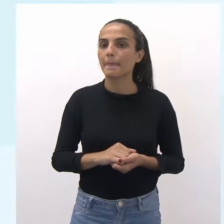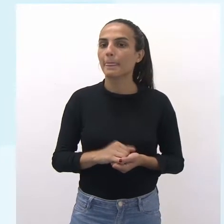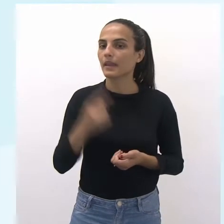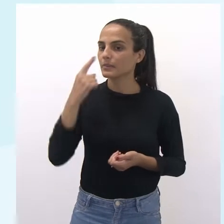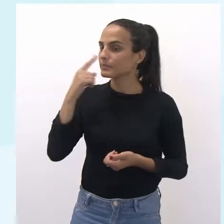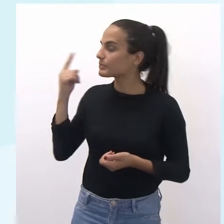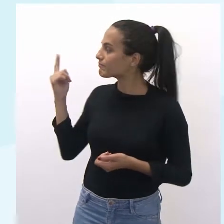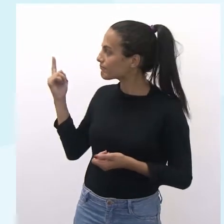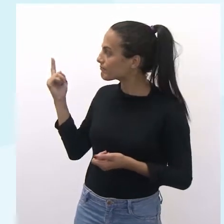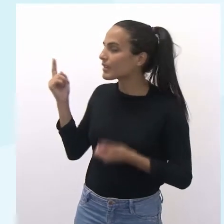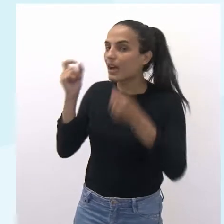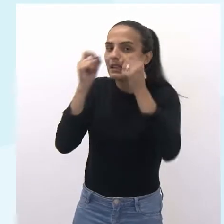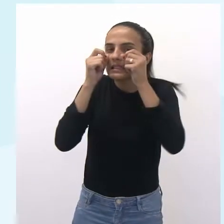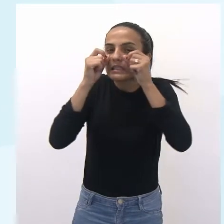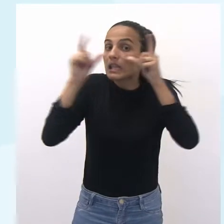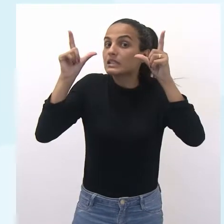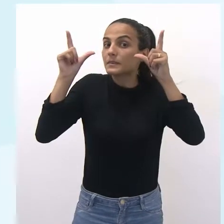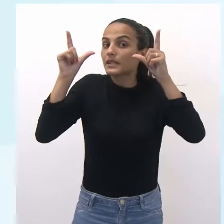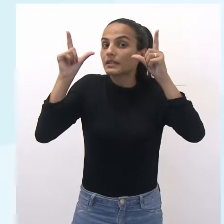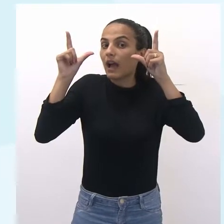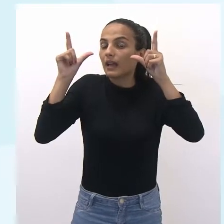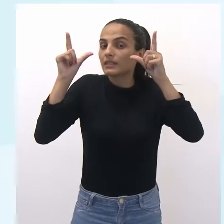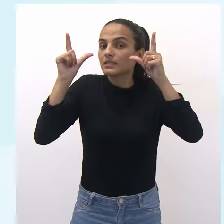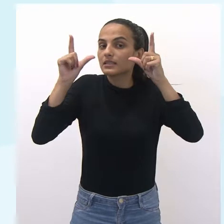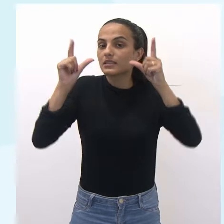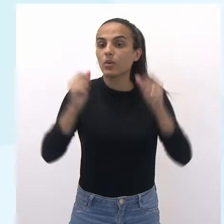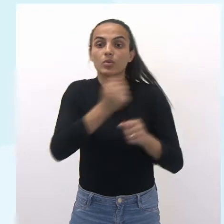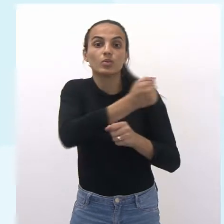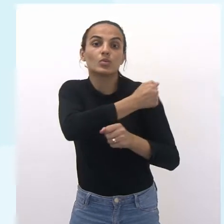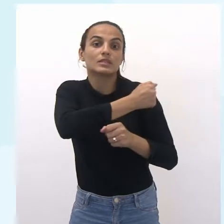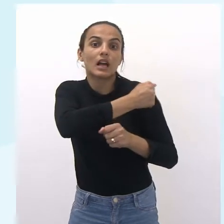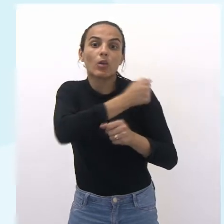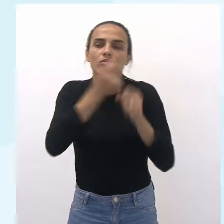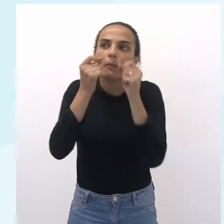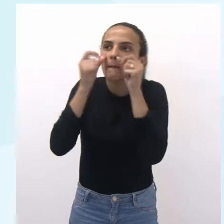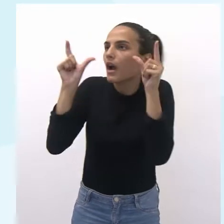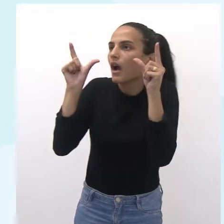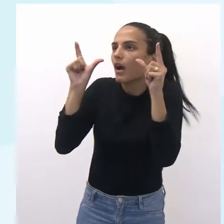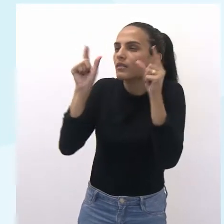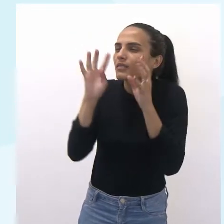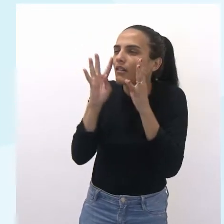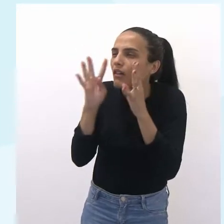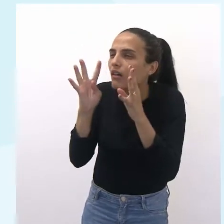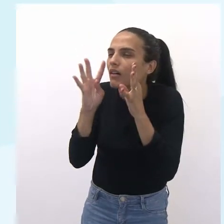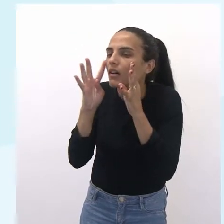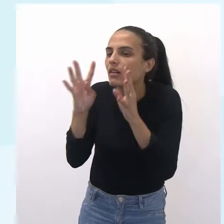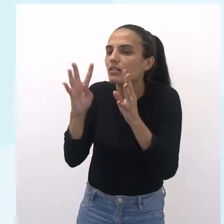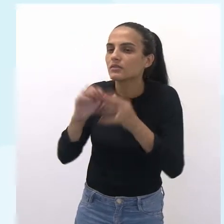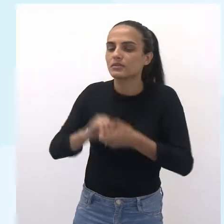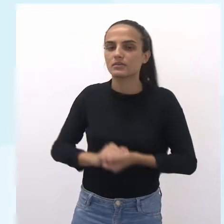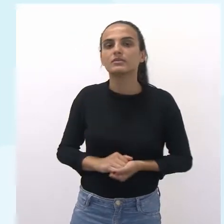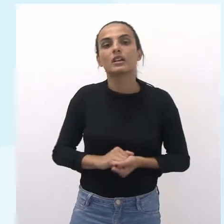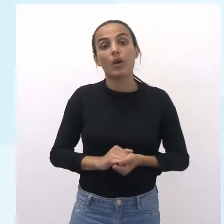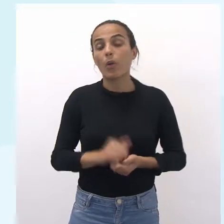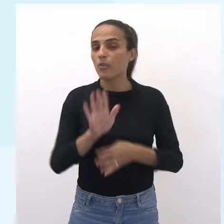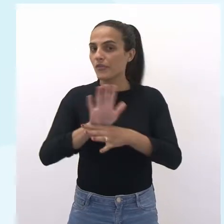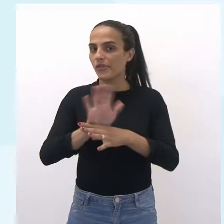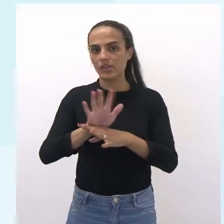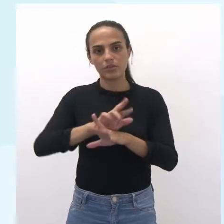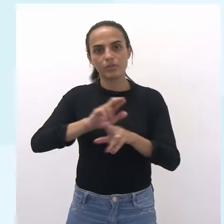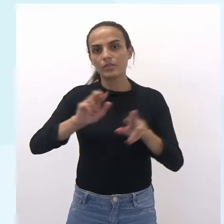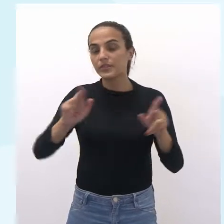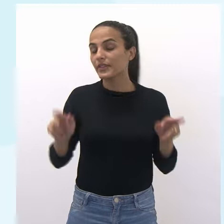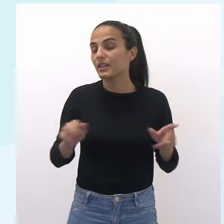despertar a atenção. E aí, professores, é importante mencionar o seguinte: o vídeo, no geral,